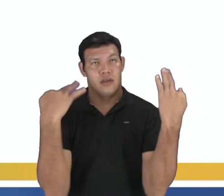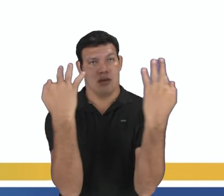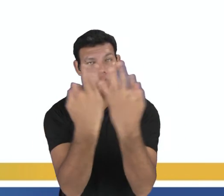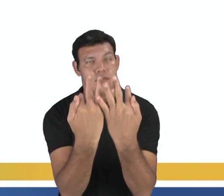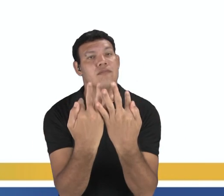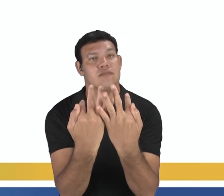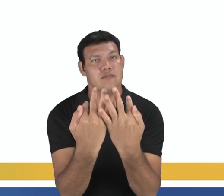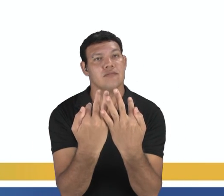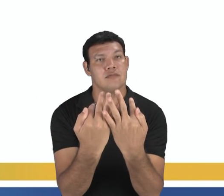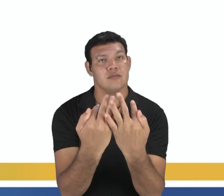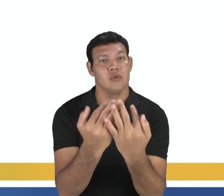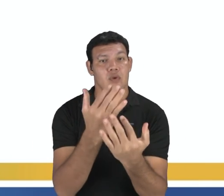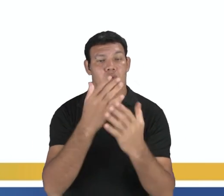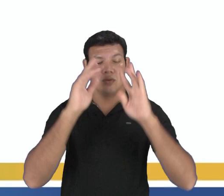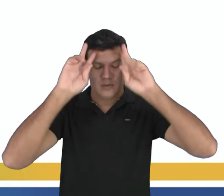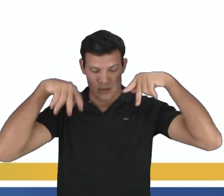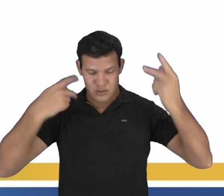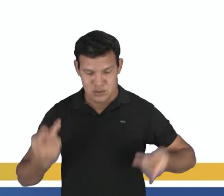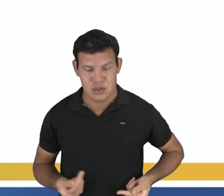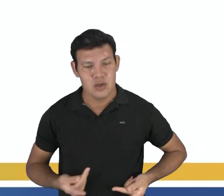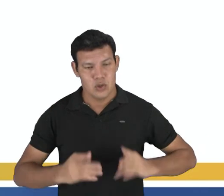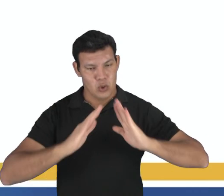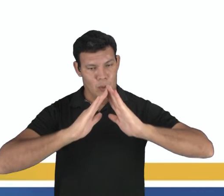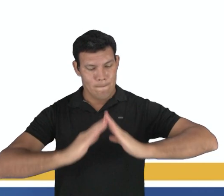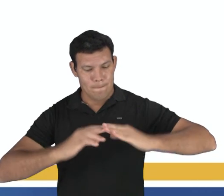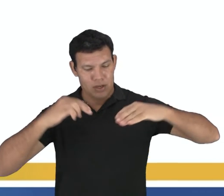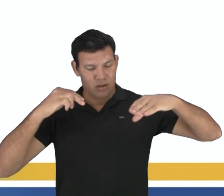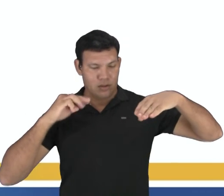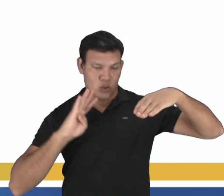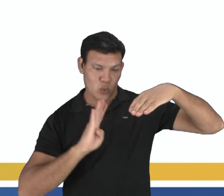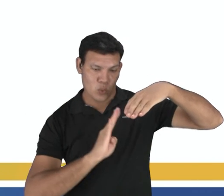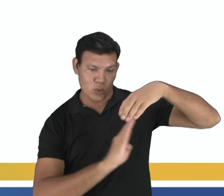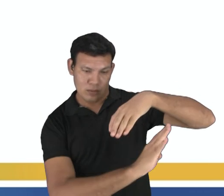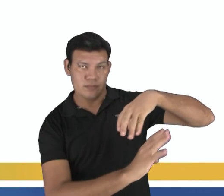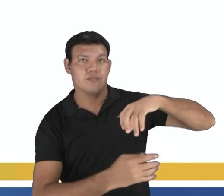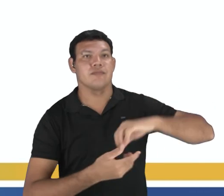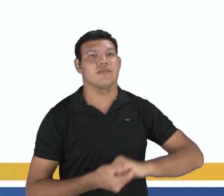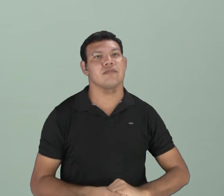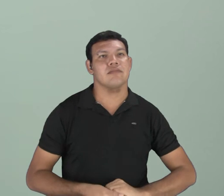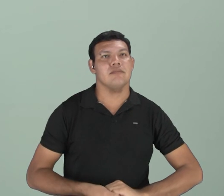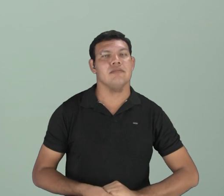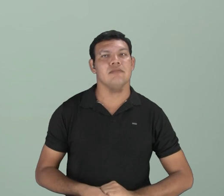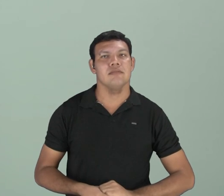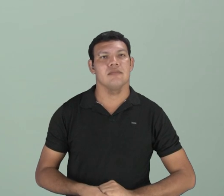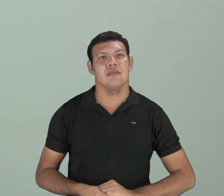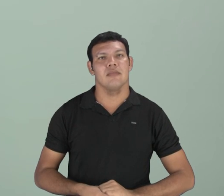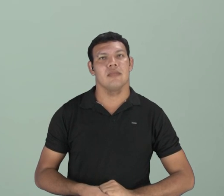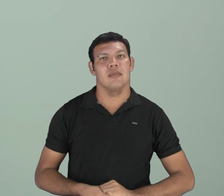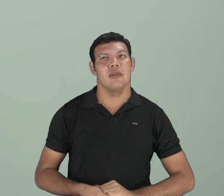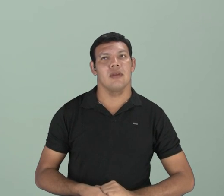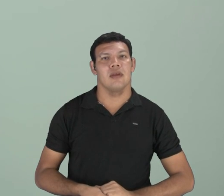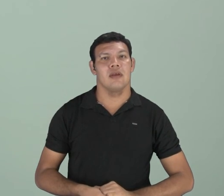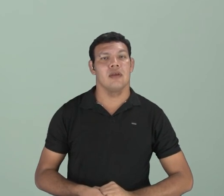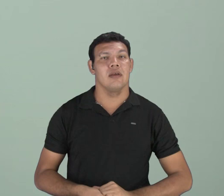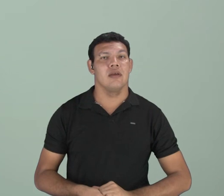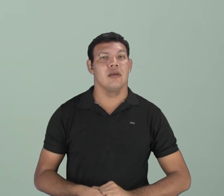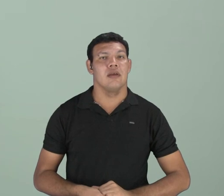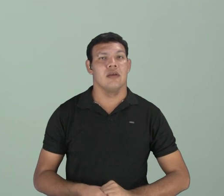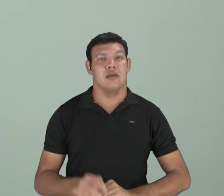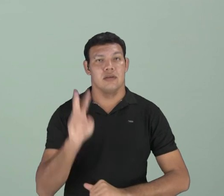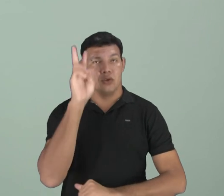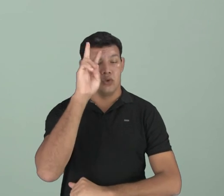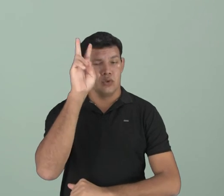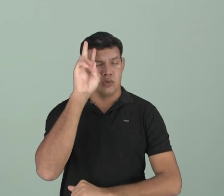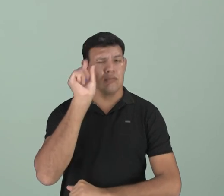homens da caverna Então só pode ser ruins da história balde de quem é a